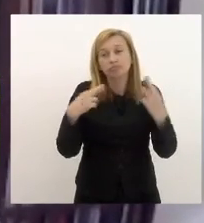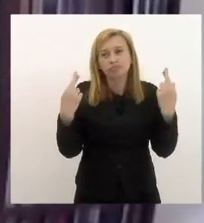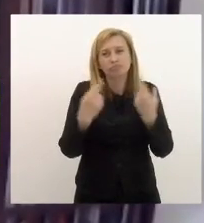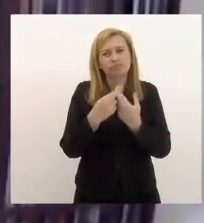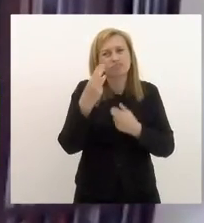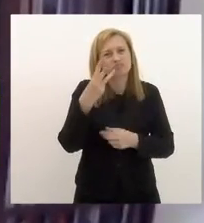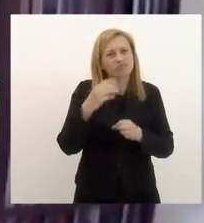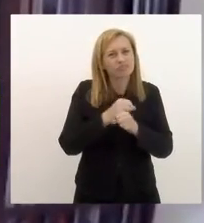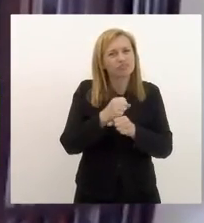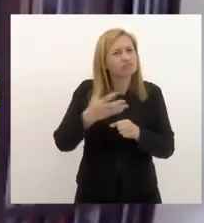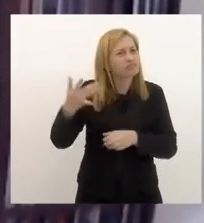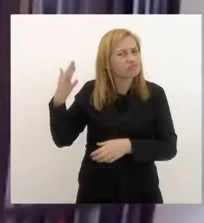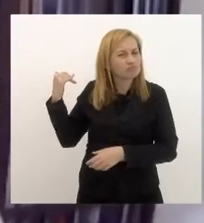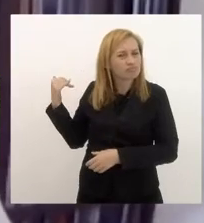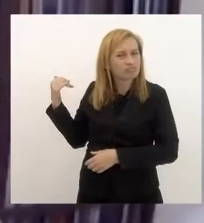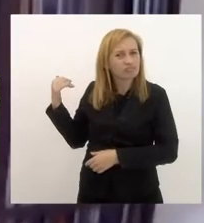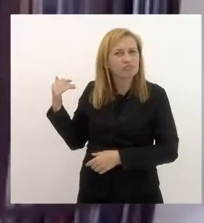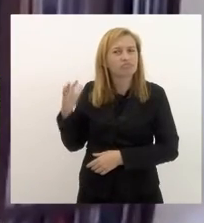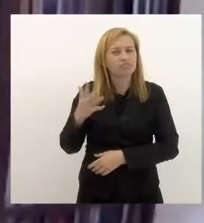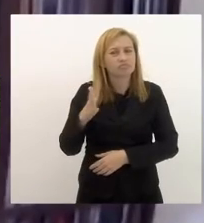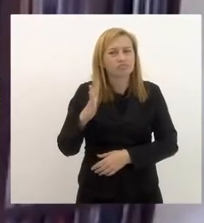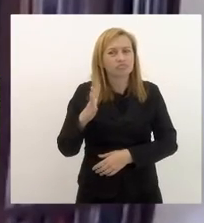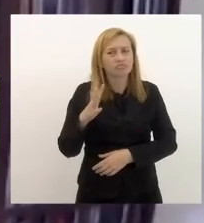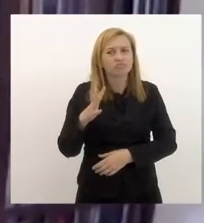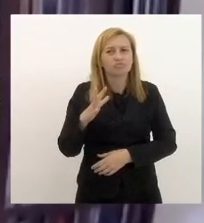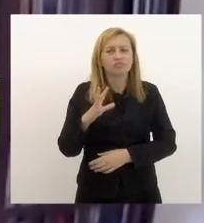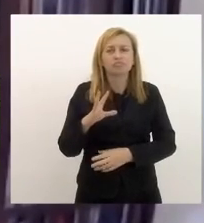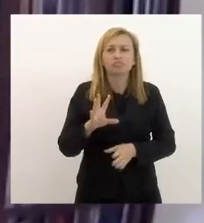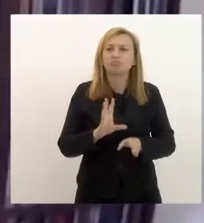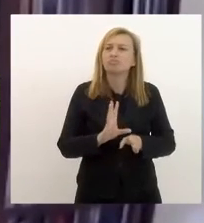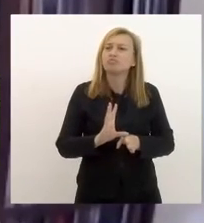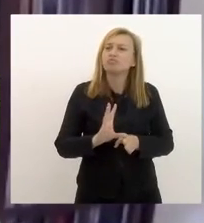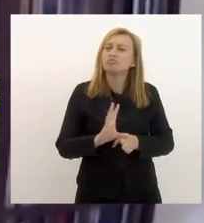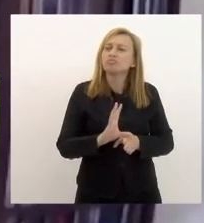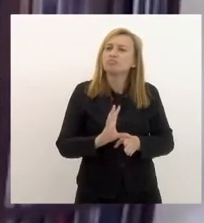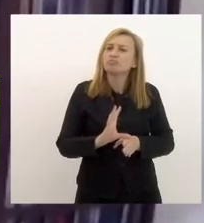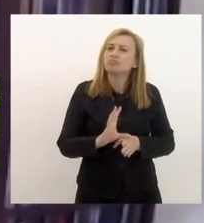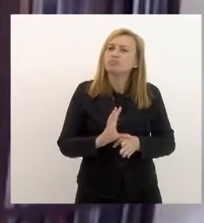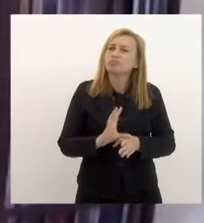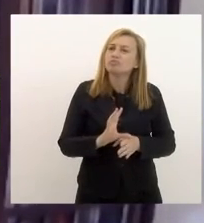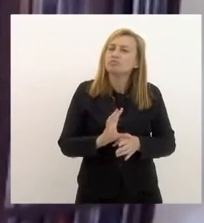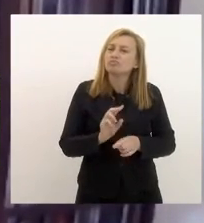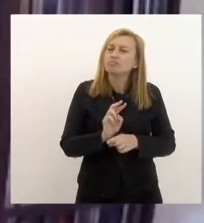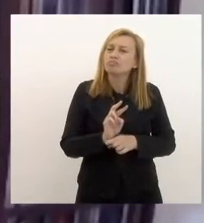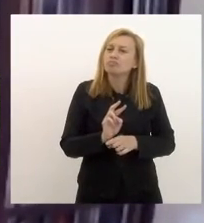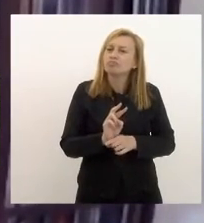também somos atrás mais fazendo tratamento no conselho supervisor do